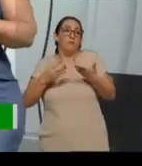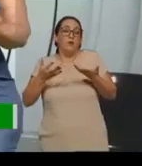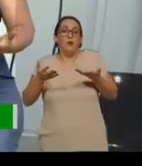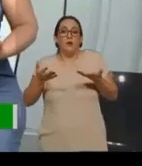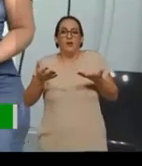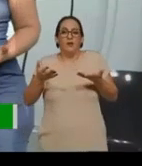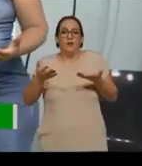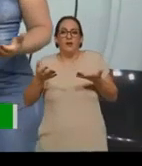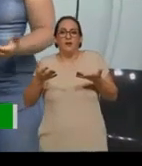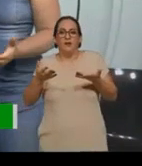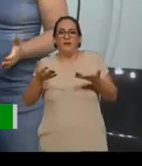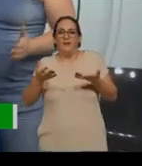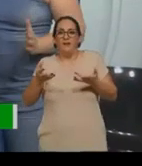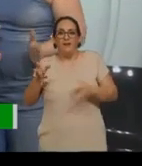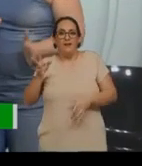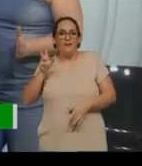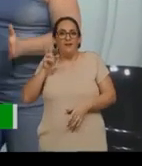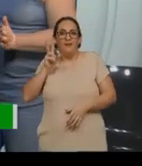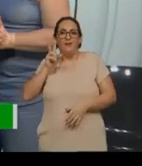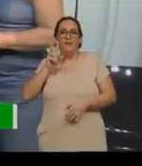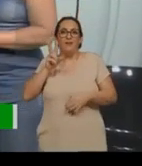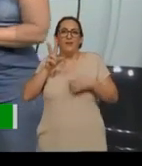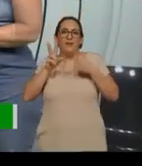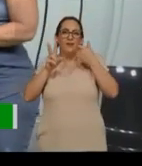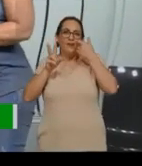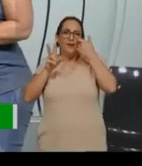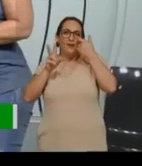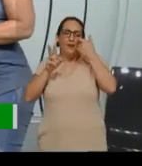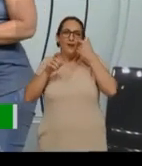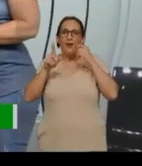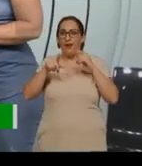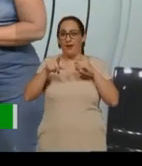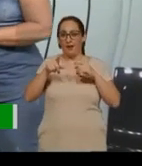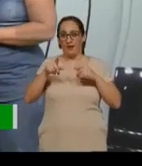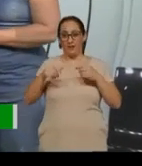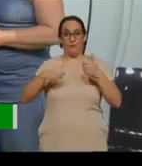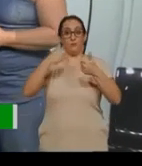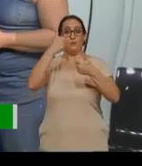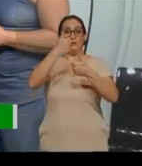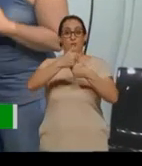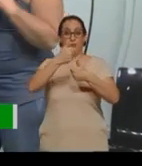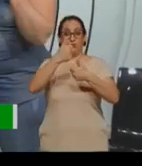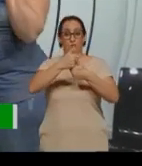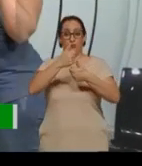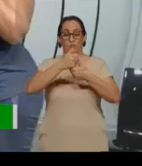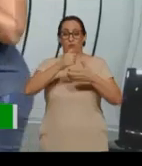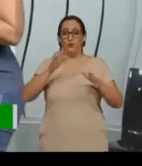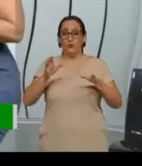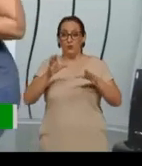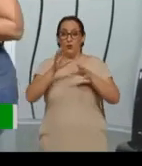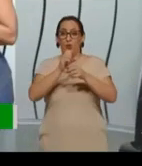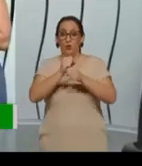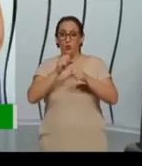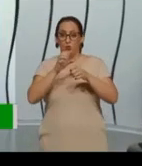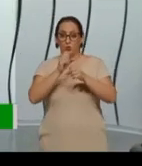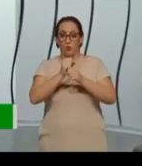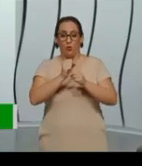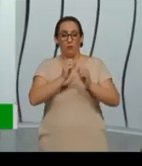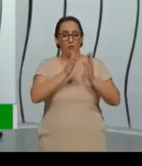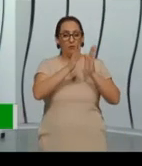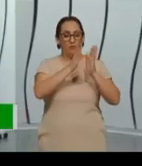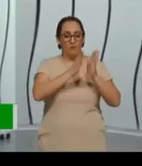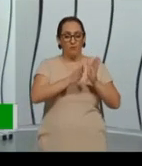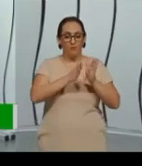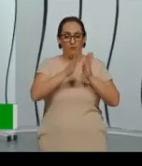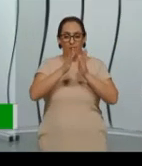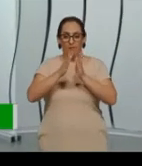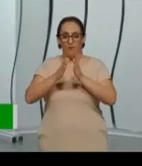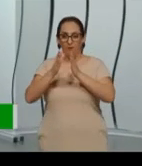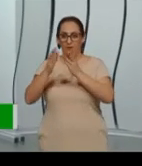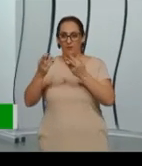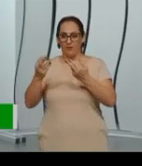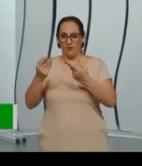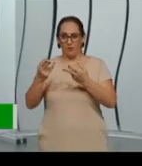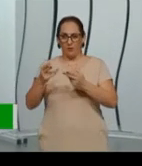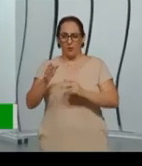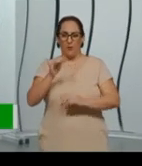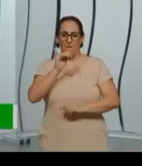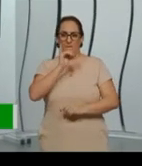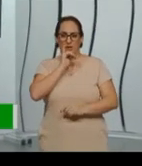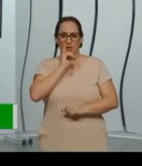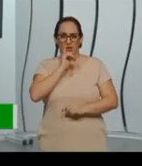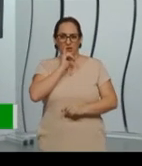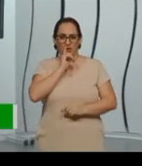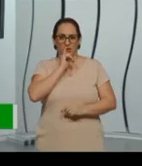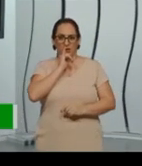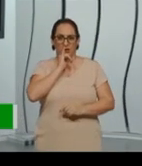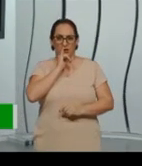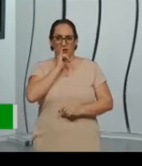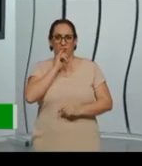ela vem exatamente para substituir a soma de parcelas iguais. Imagina você, se você está lá somando 2